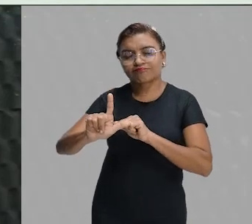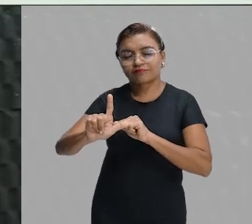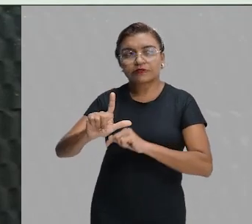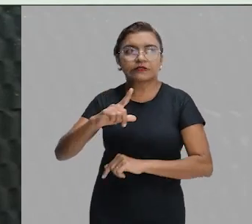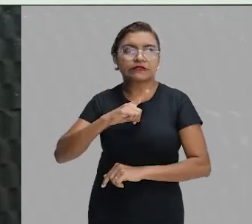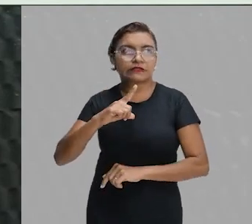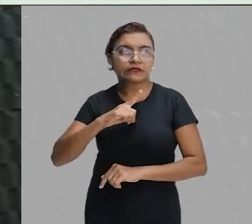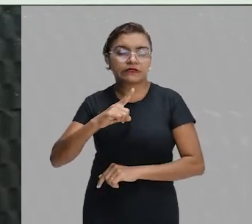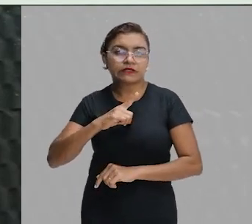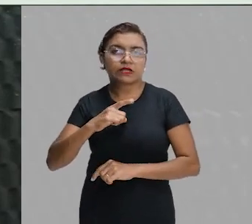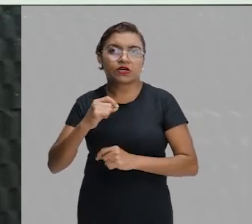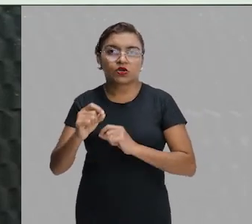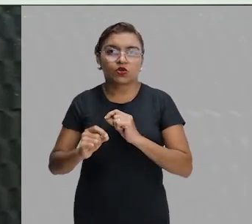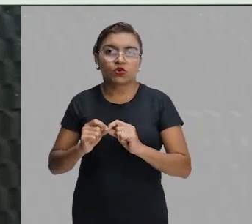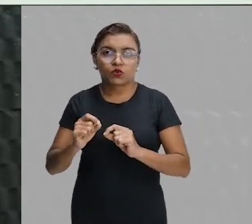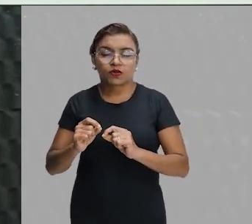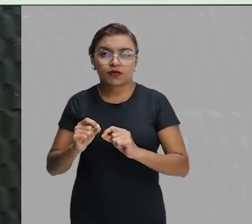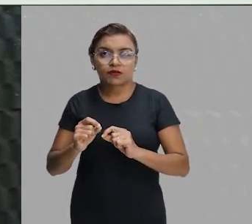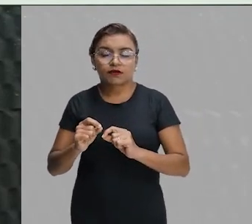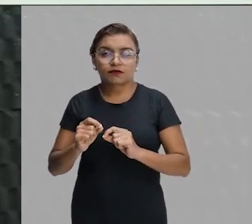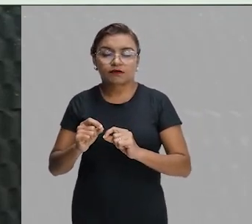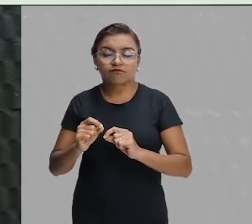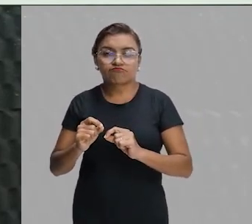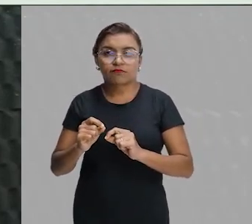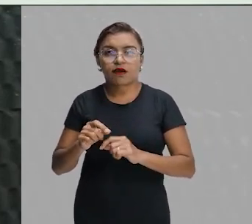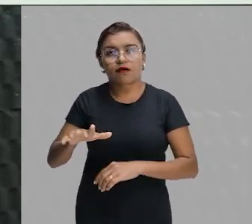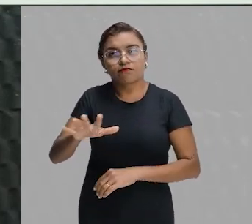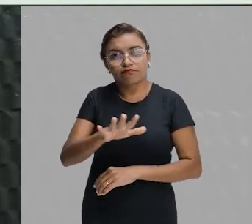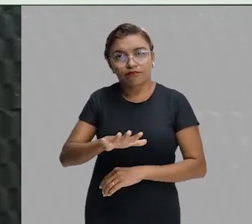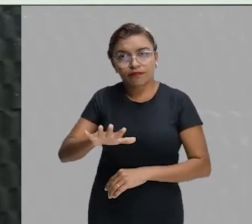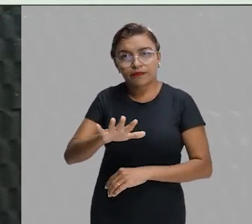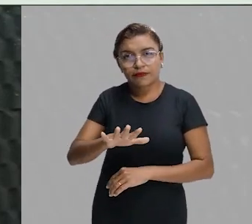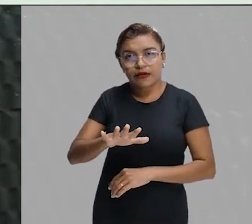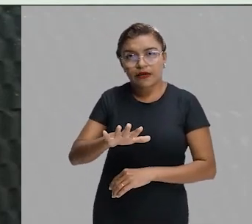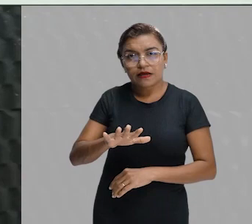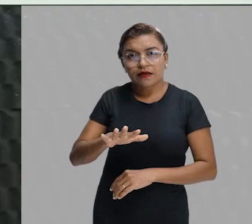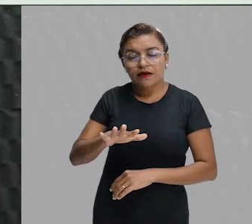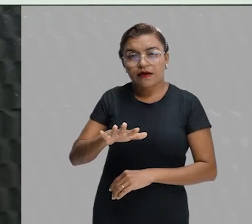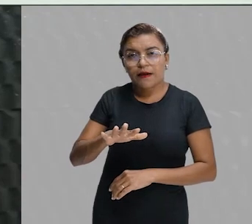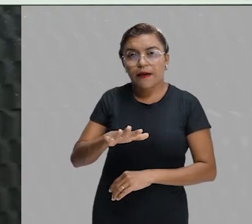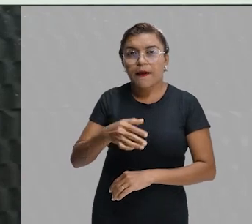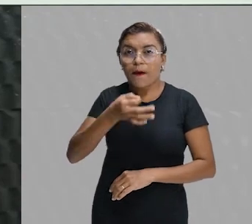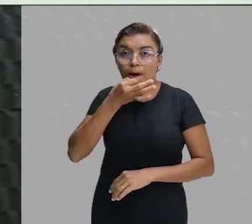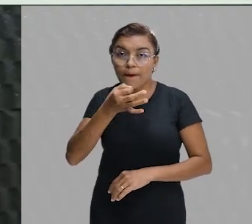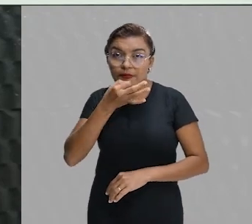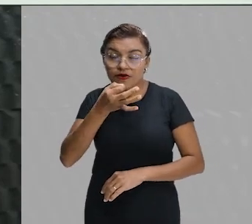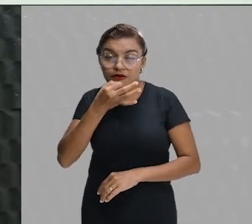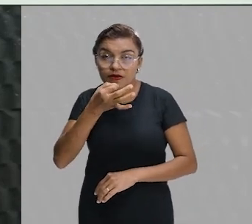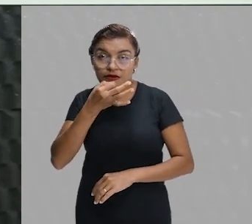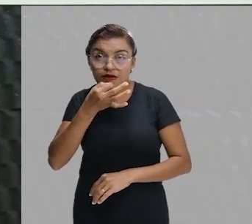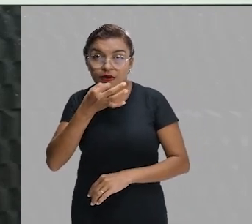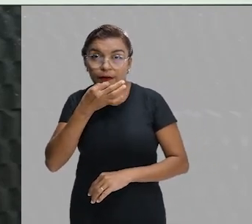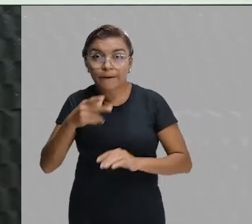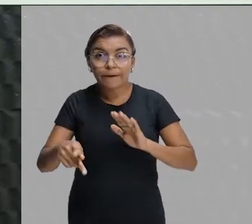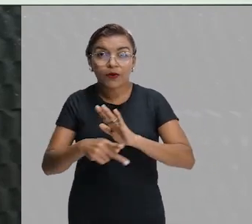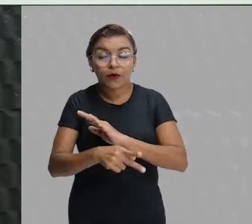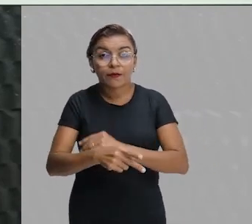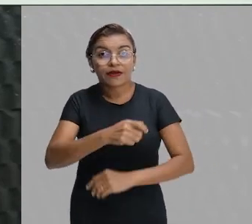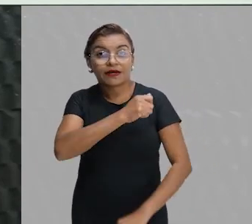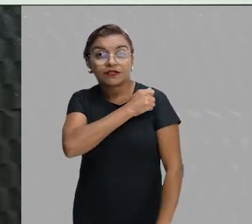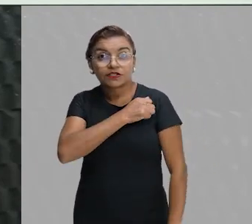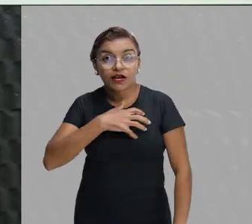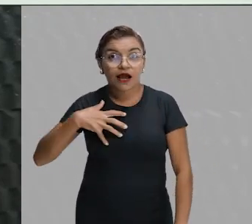ter grandes passos com Aristóteles, o nosso grande filósofo Aristóteles,